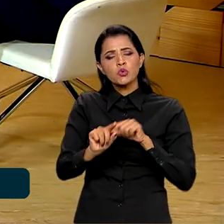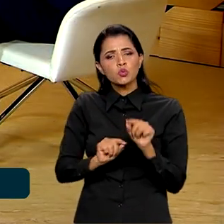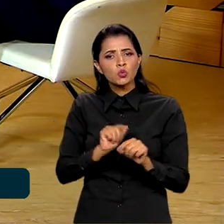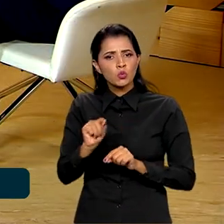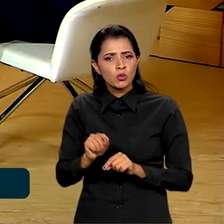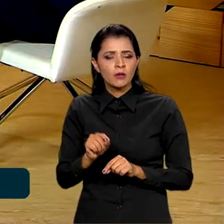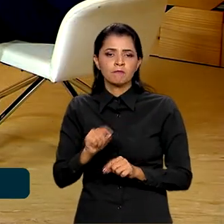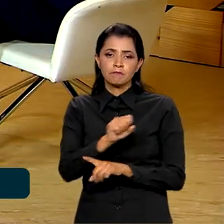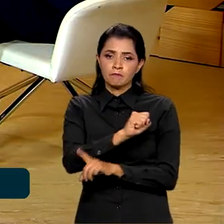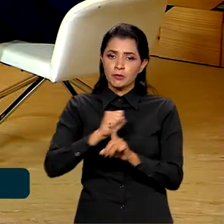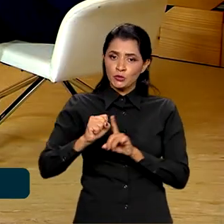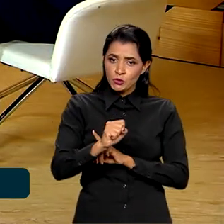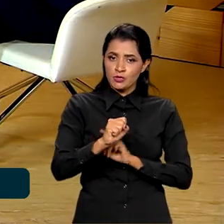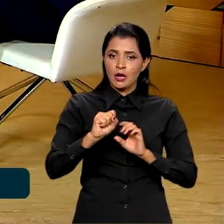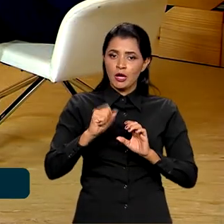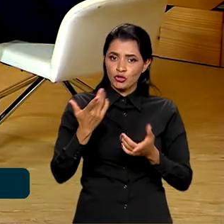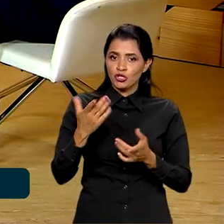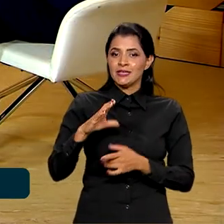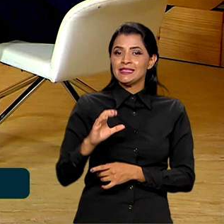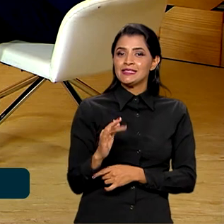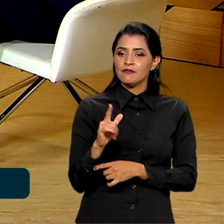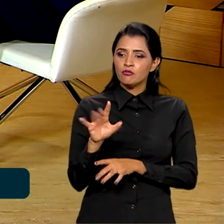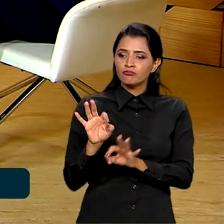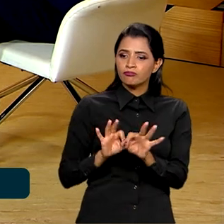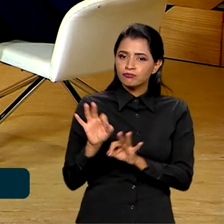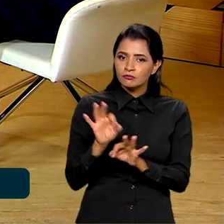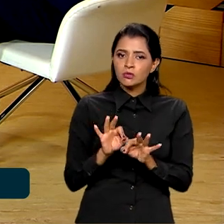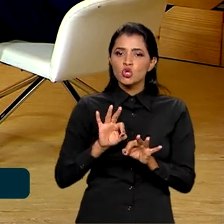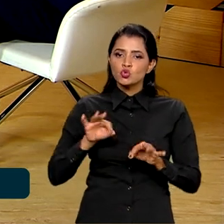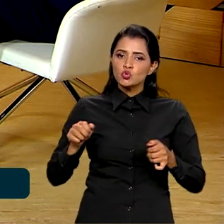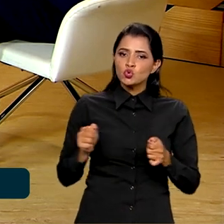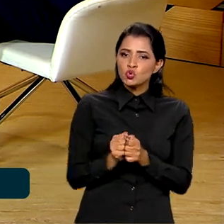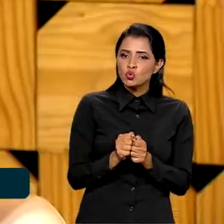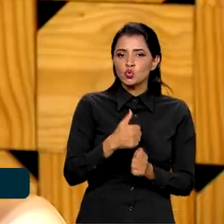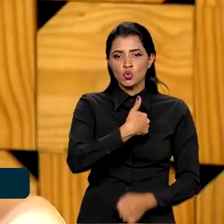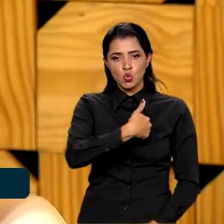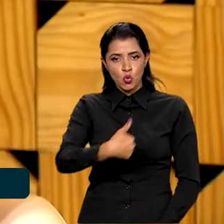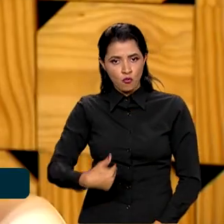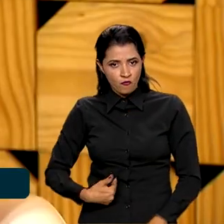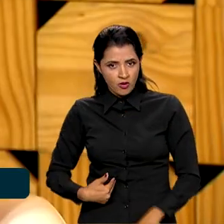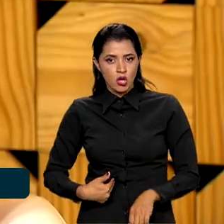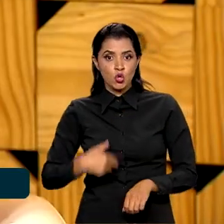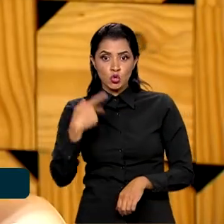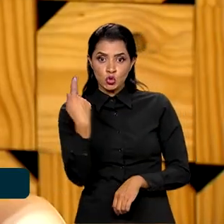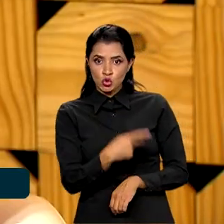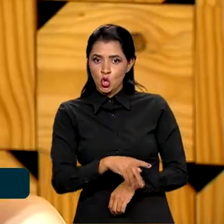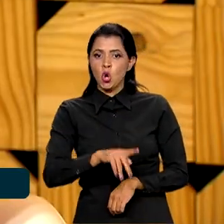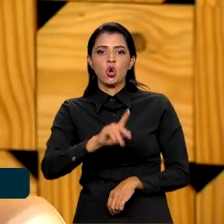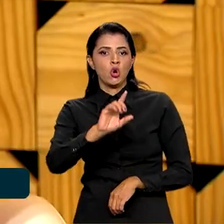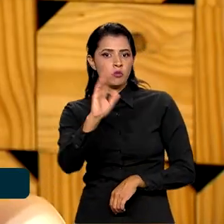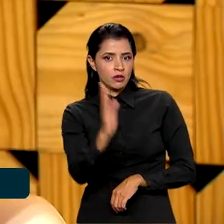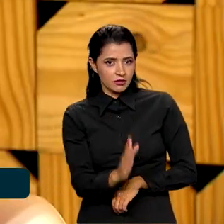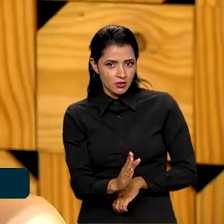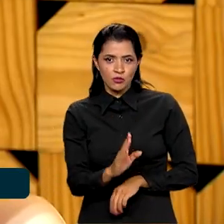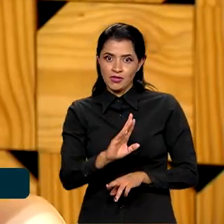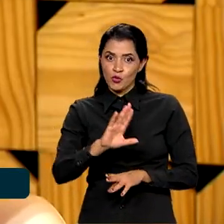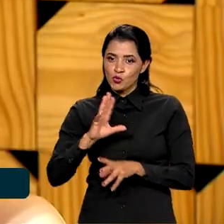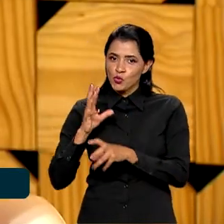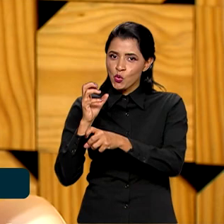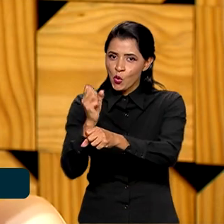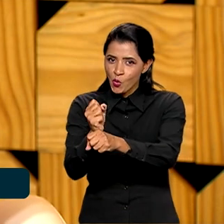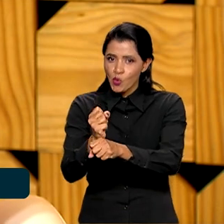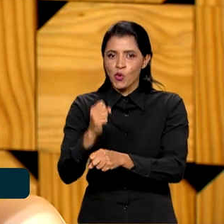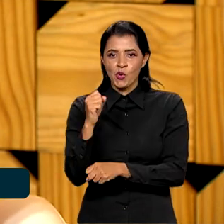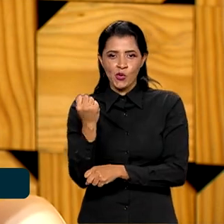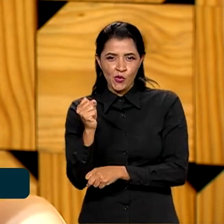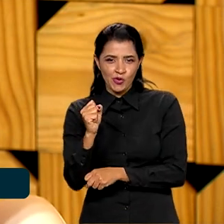a sociedade civil organizada junto com os governos, e não é o governo do Brasil, é o governo dos 8 países e